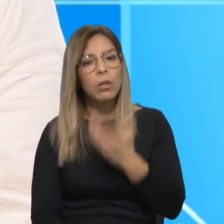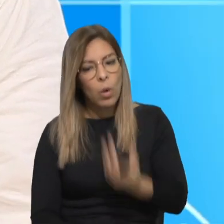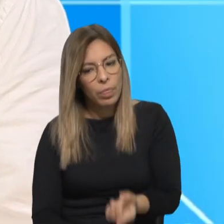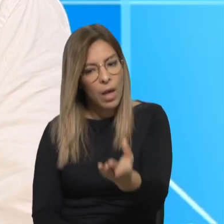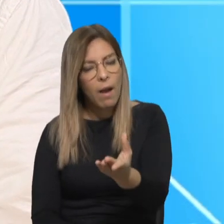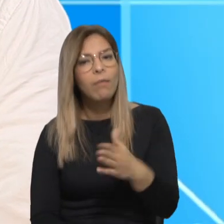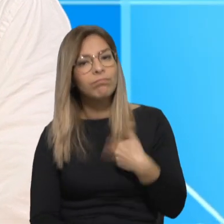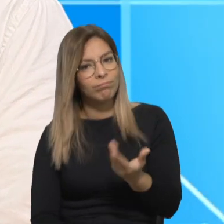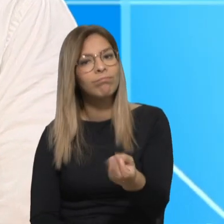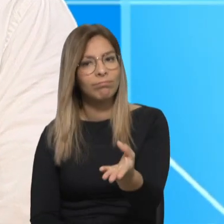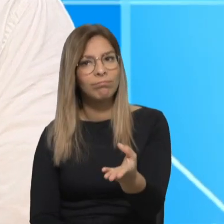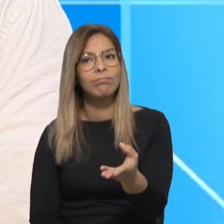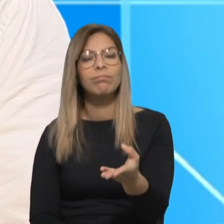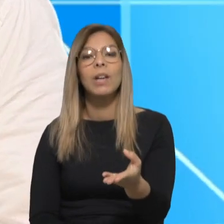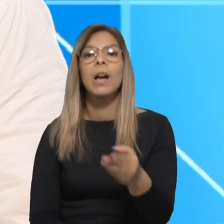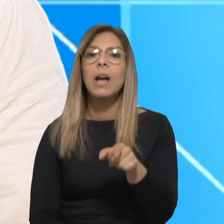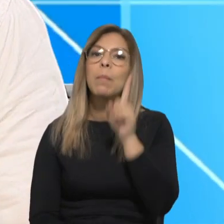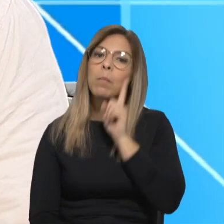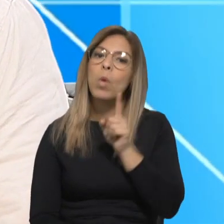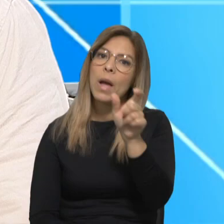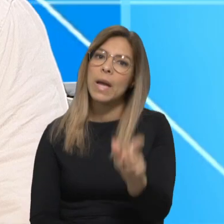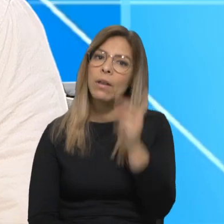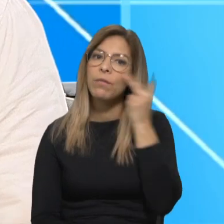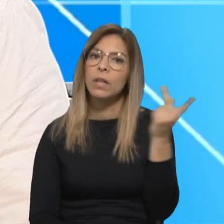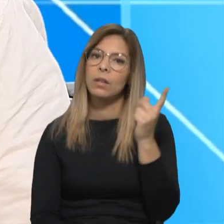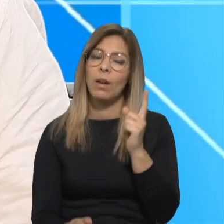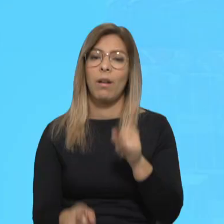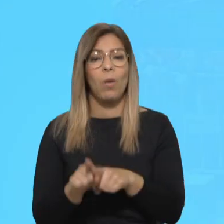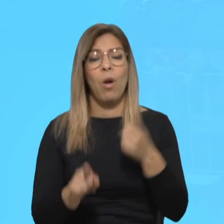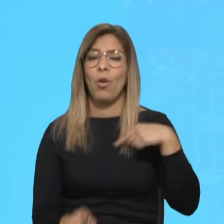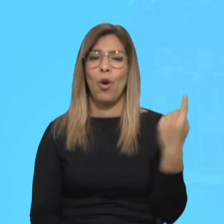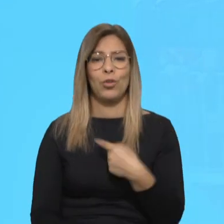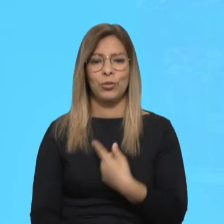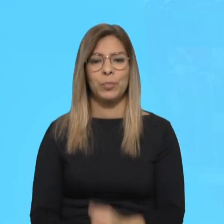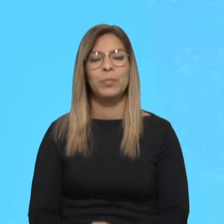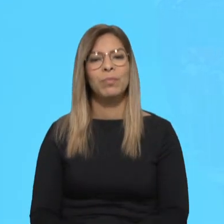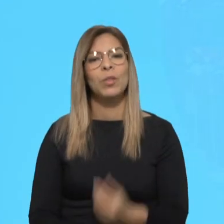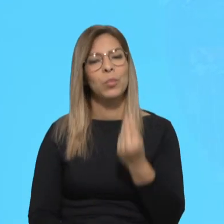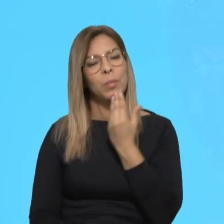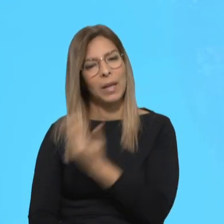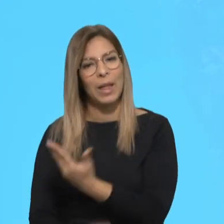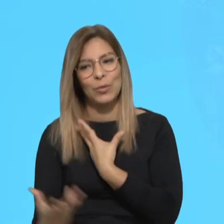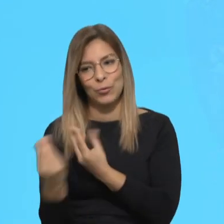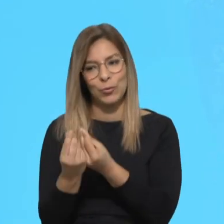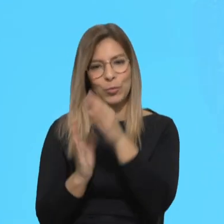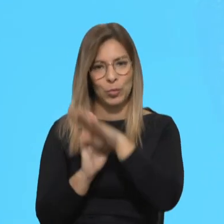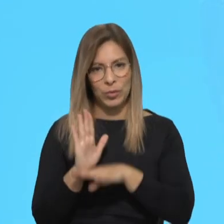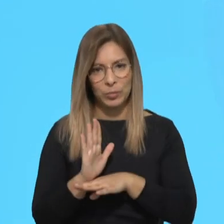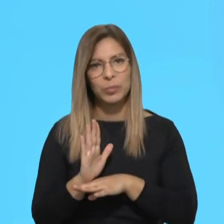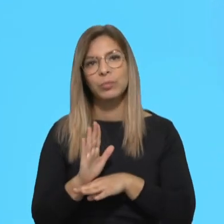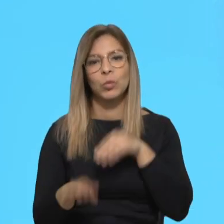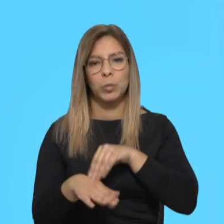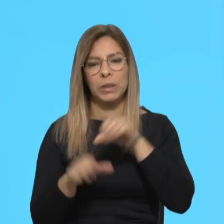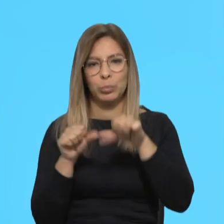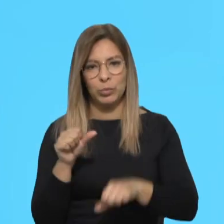isto que acontece na vida desta mulher, é aquilo que nos acontece. Frei Hermínio Araújo, agradeço ter estado aqui a comentar o